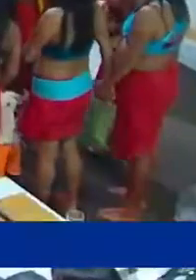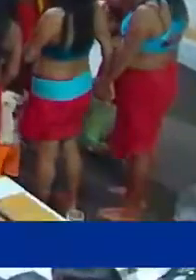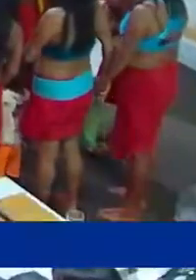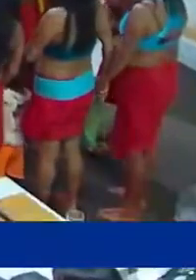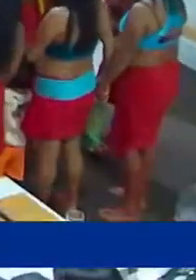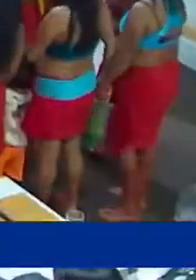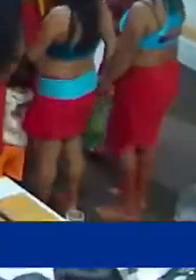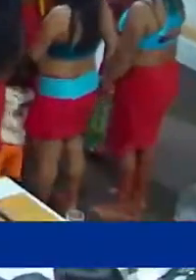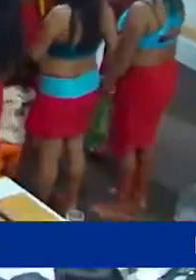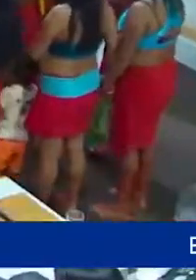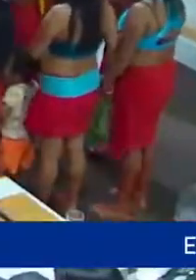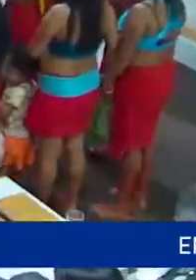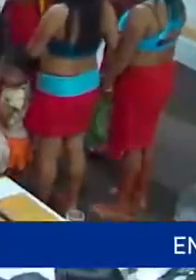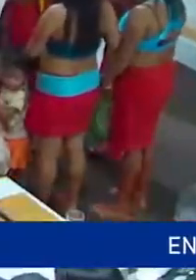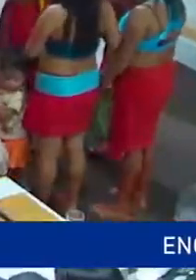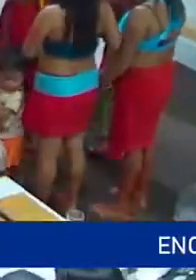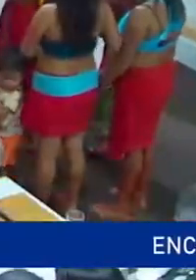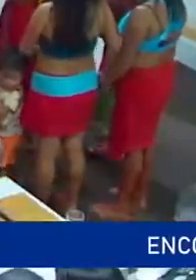Foco no auditório.